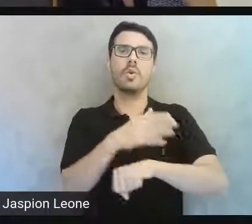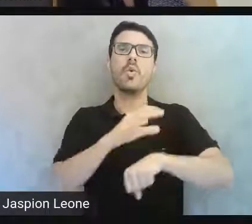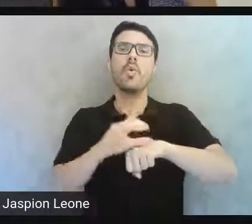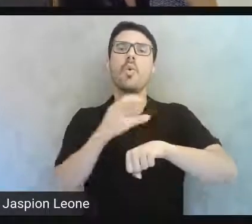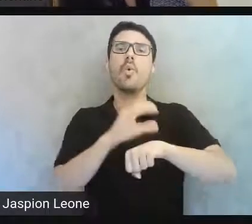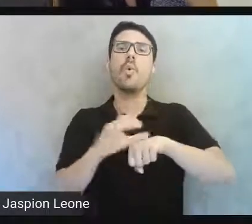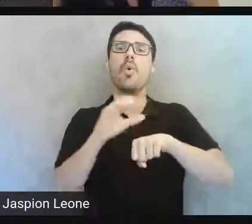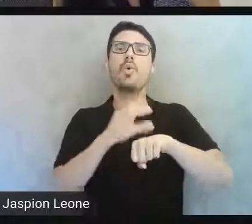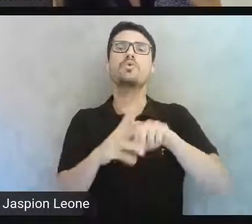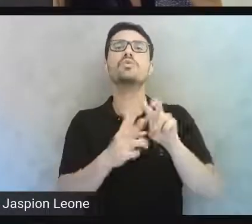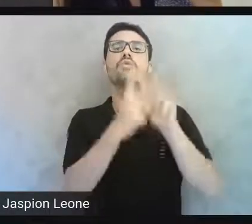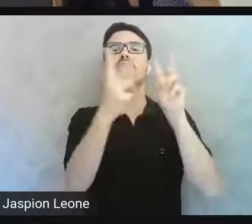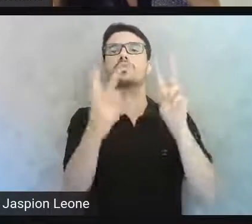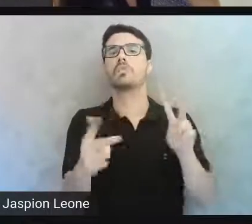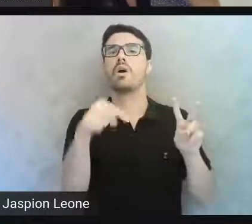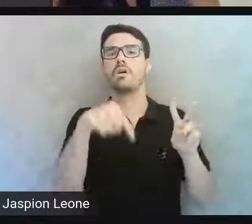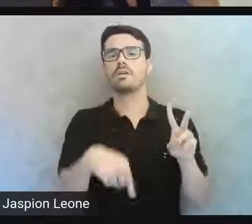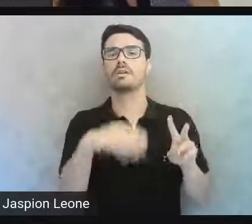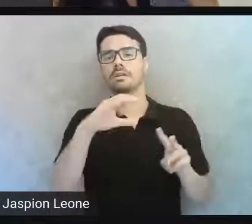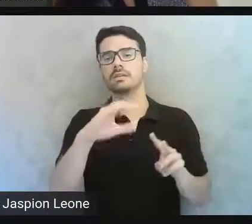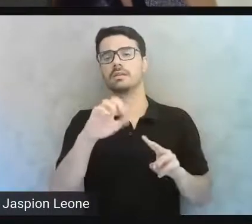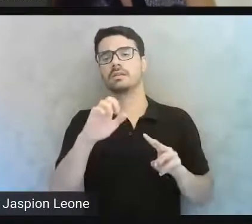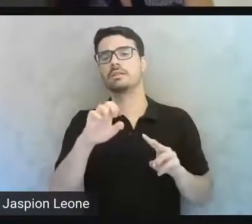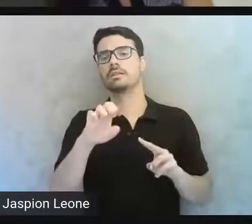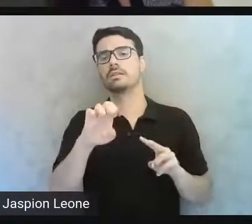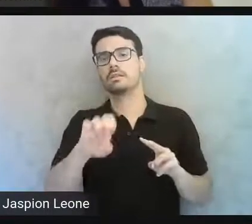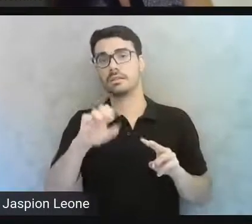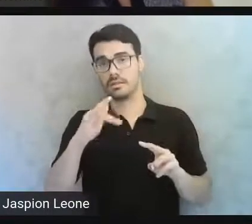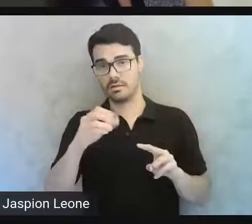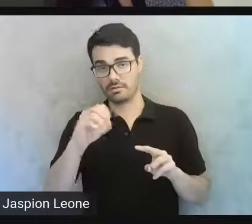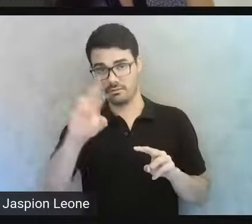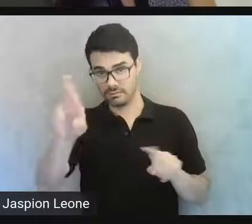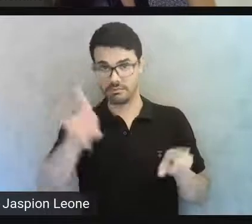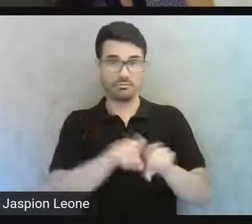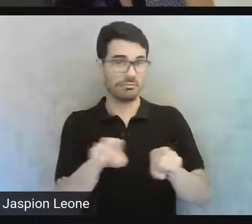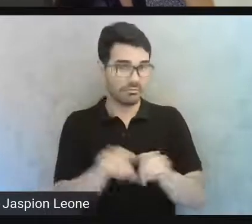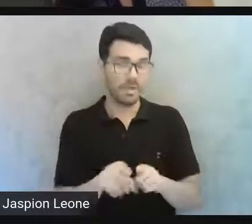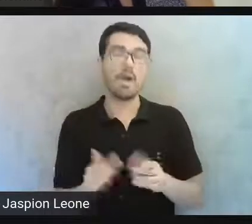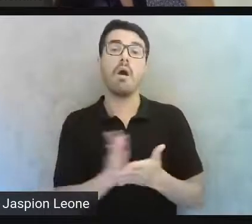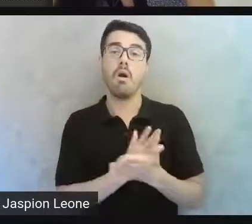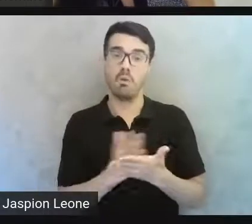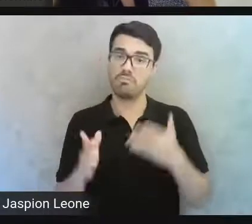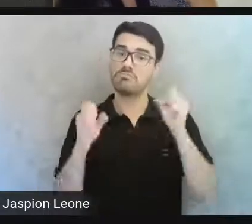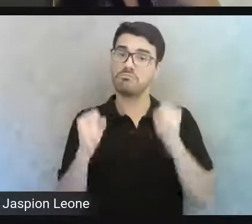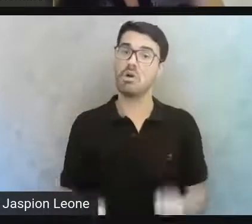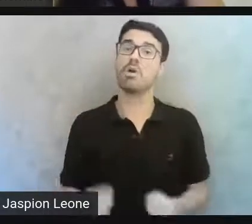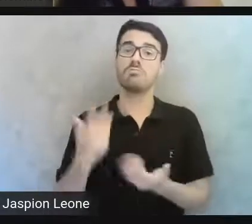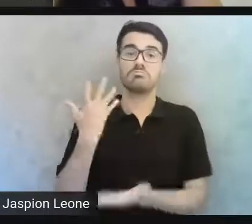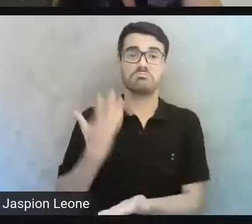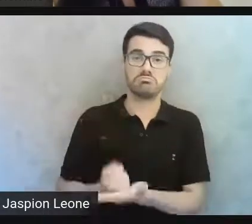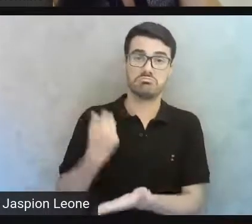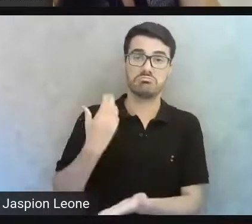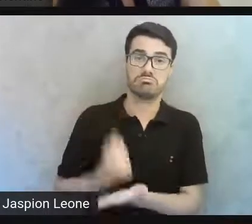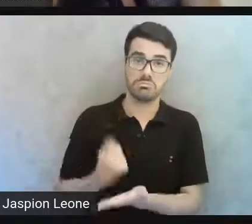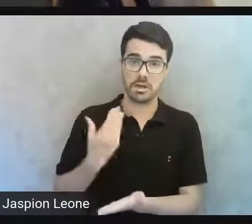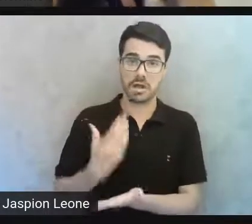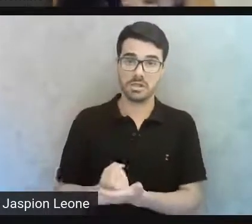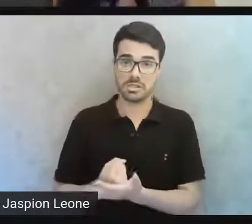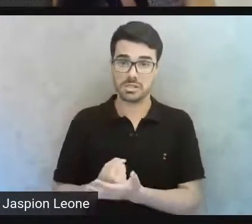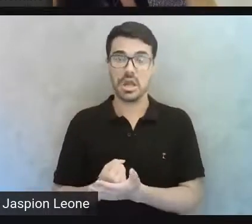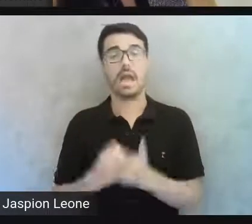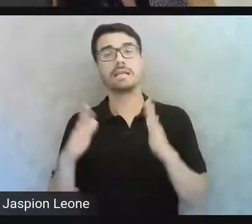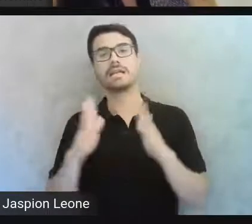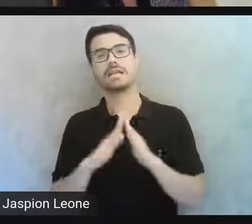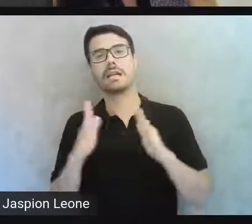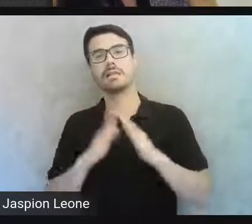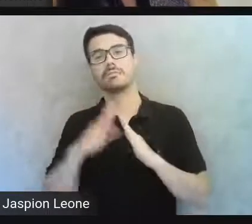pelo Sephora. A gente tem algumas publicações que também estão disponíveis online, que a pessoa pode fazer o download e ler em casa, principalmente